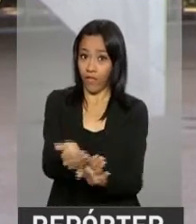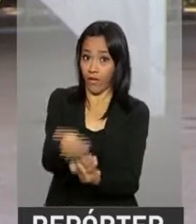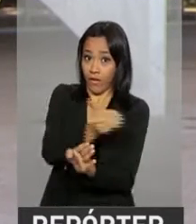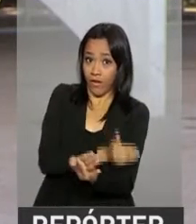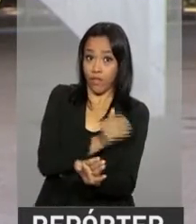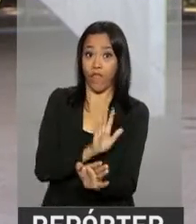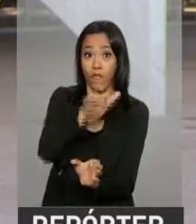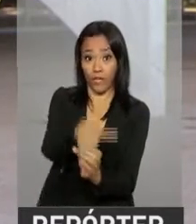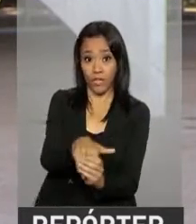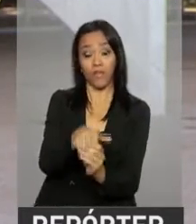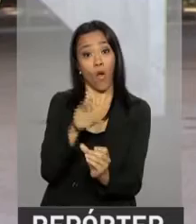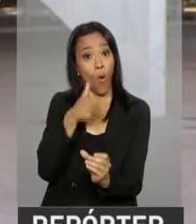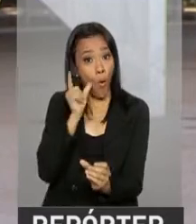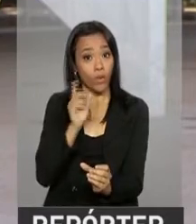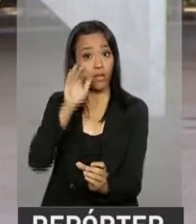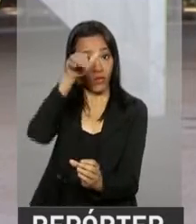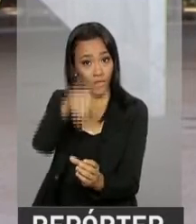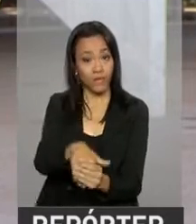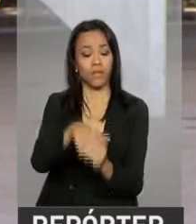foi ontem,